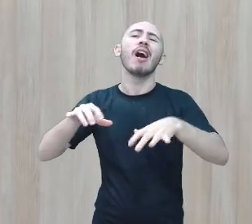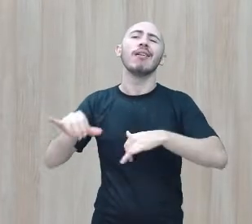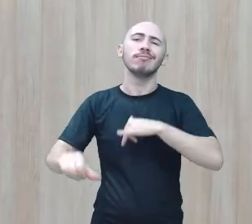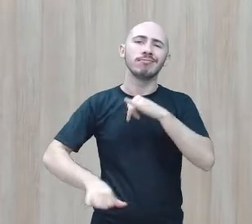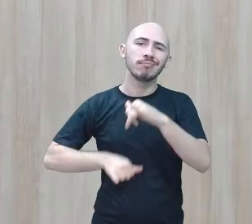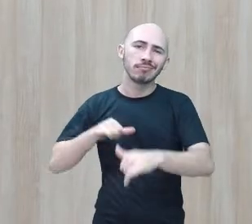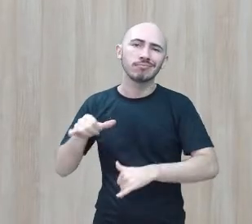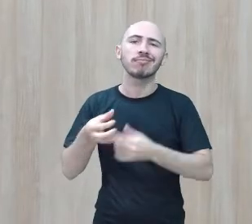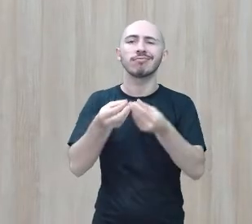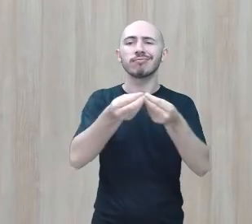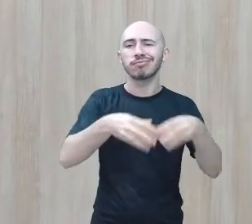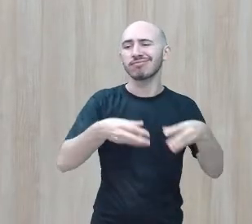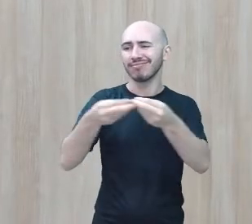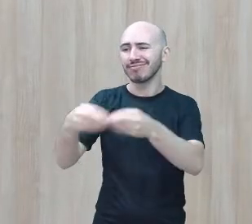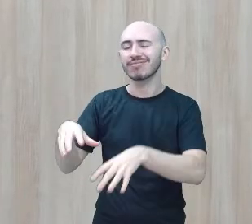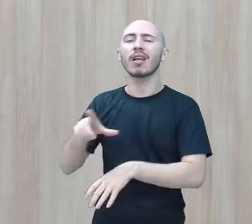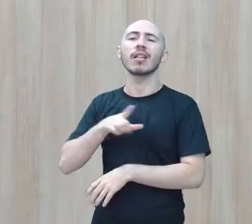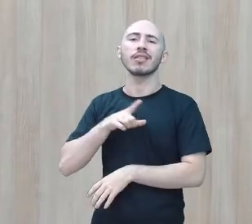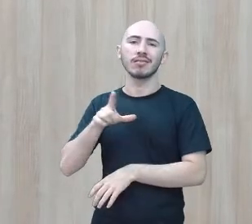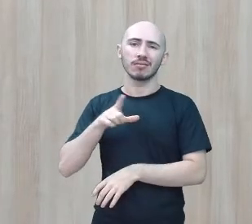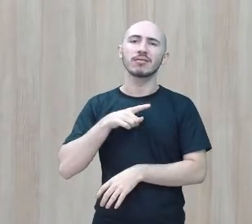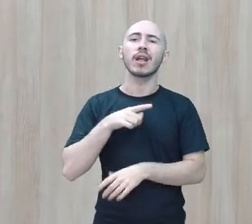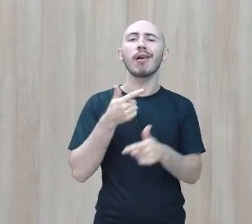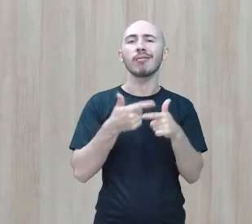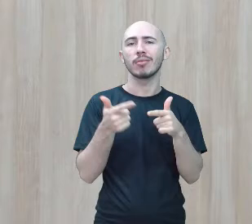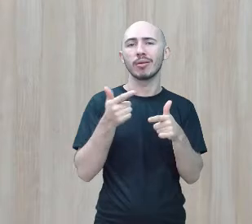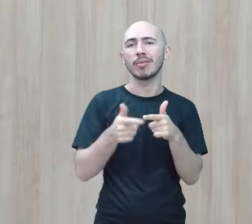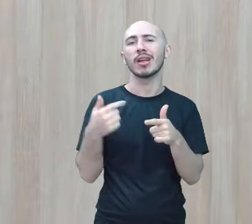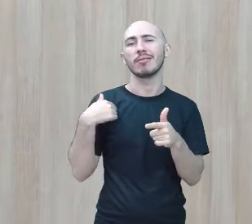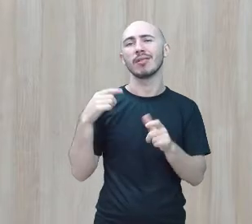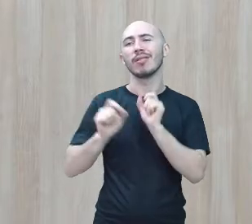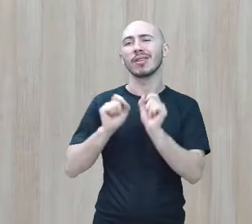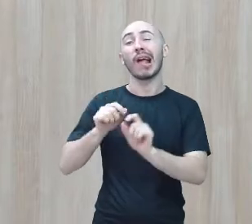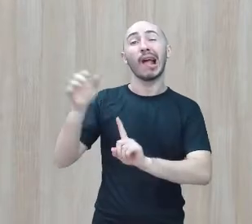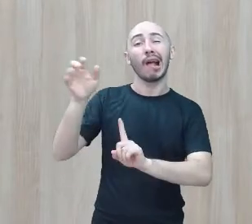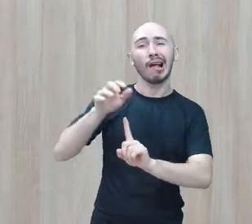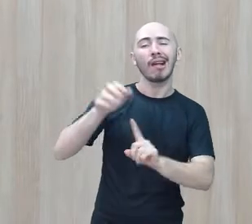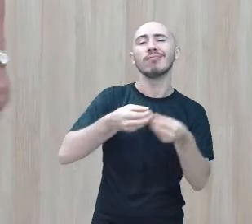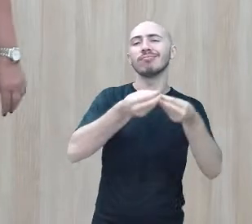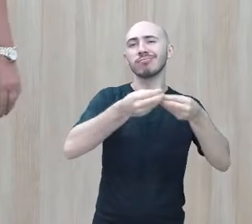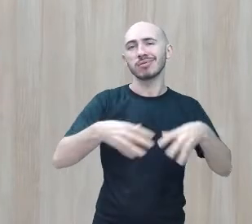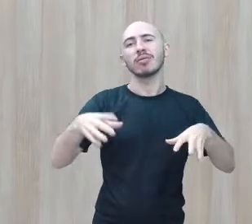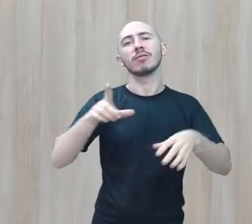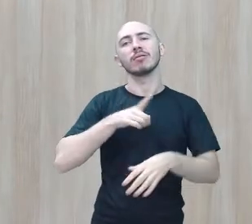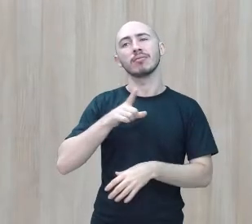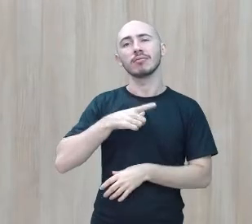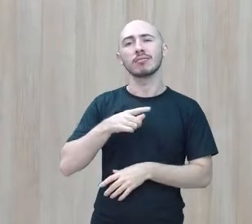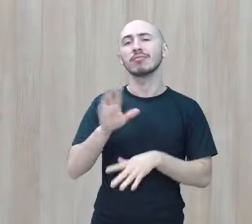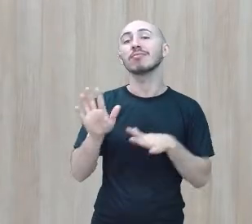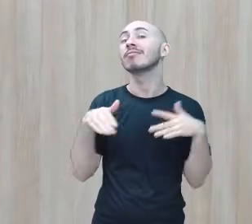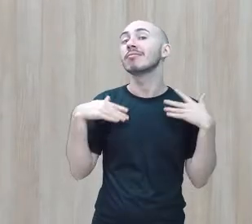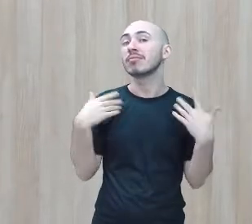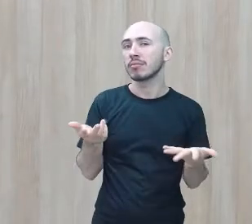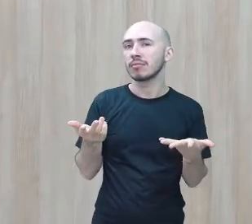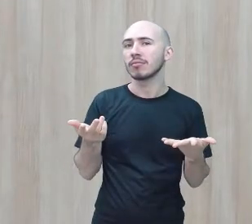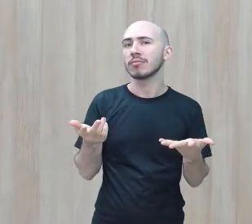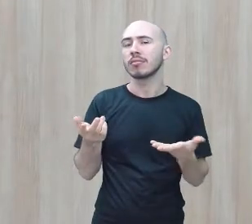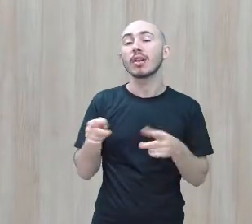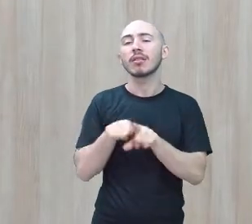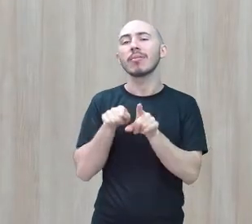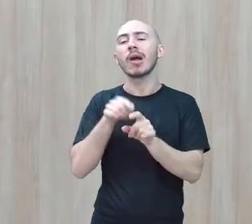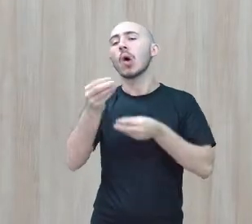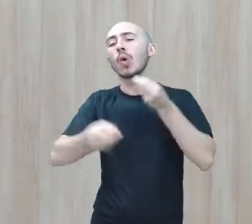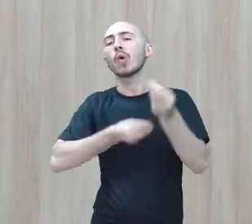está sofrendo com esses problemas ambientais, com impactos ambientais. Vamos ver que impactos são esses e como